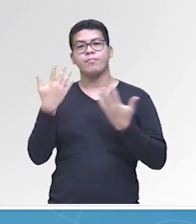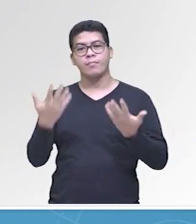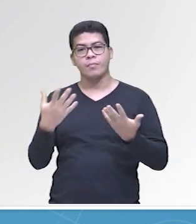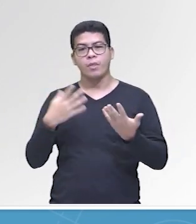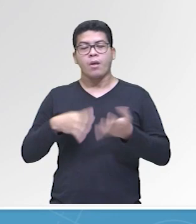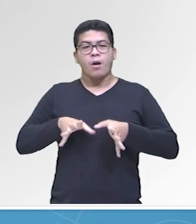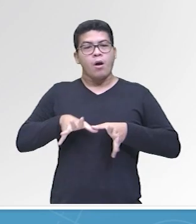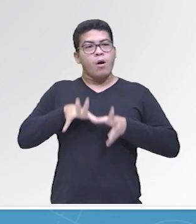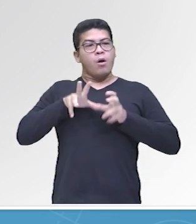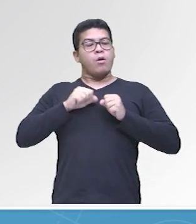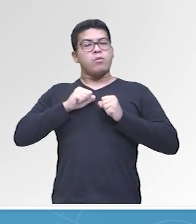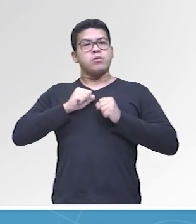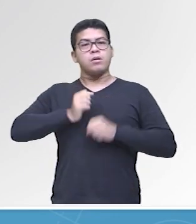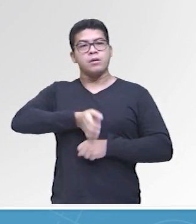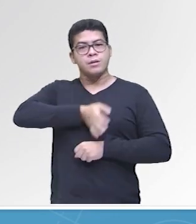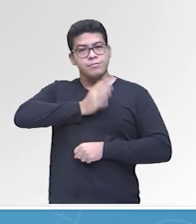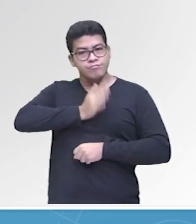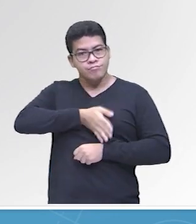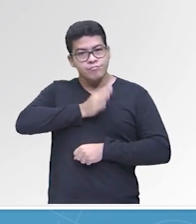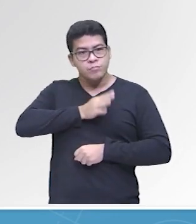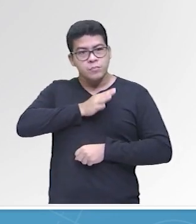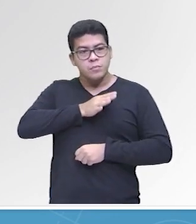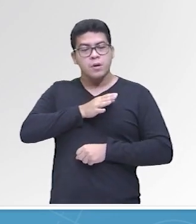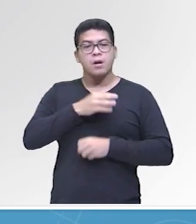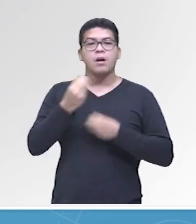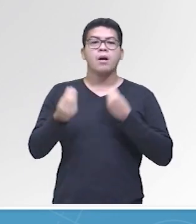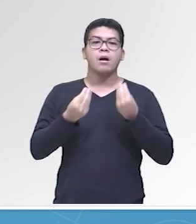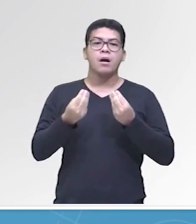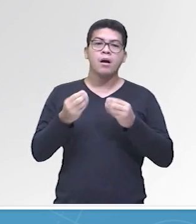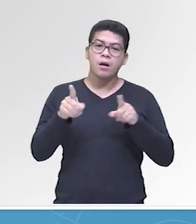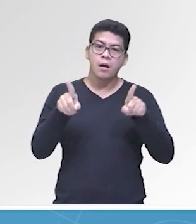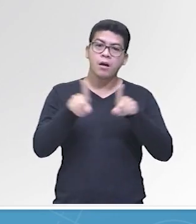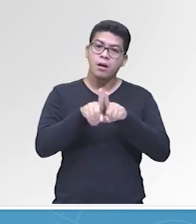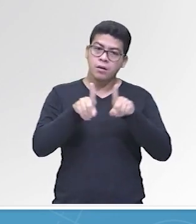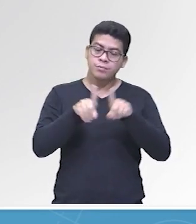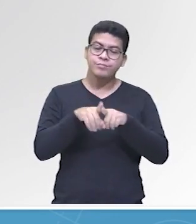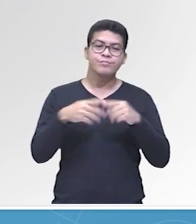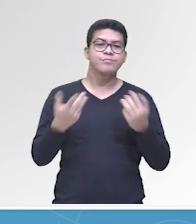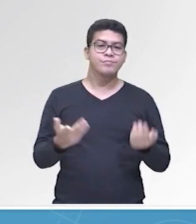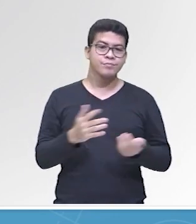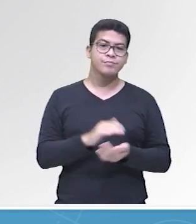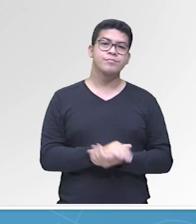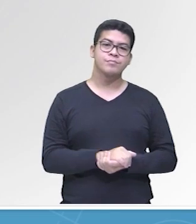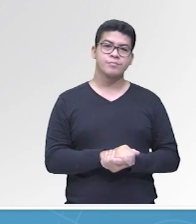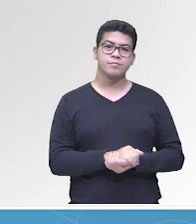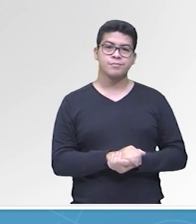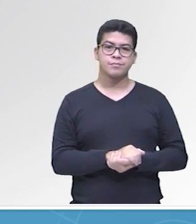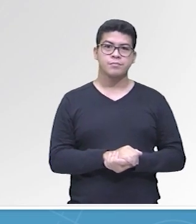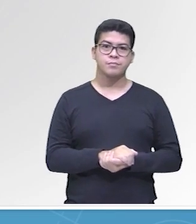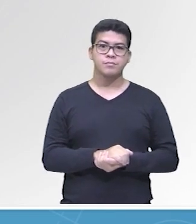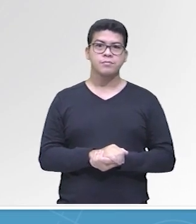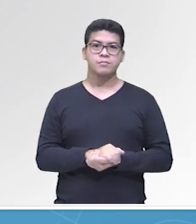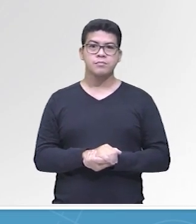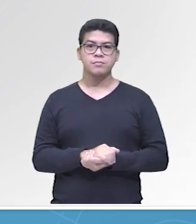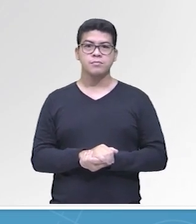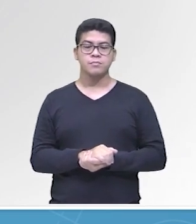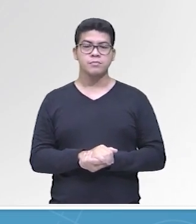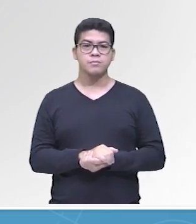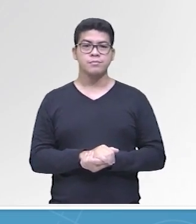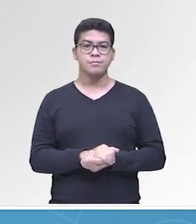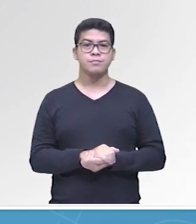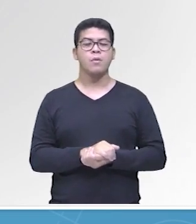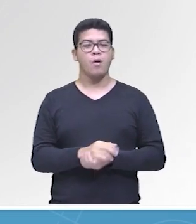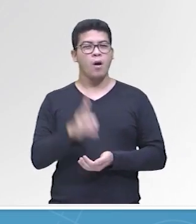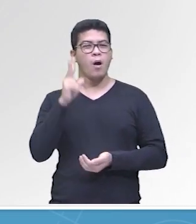sistema circulatório. Esses sistemas, o jogo desses sistemas formam um organismo. Vamos na cartela relembrar o que a gente acabou de ver